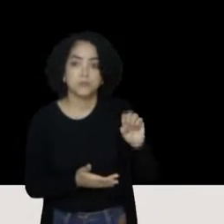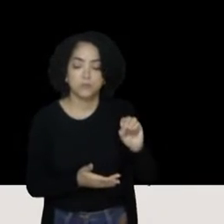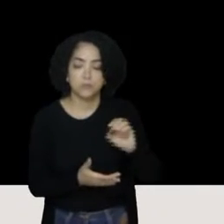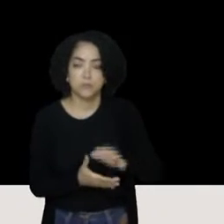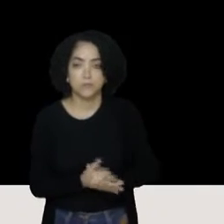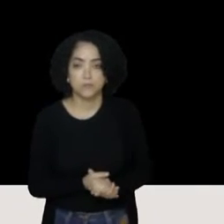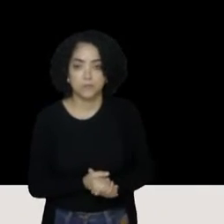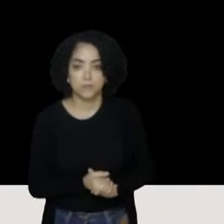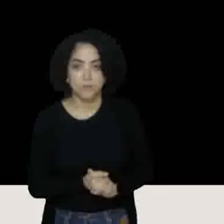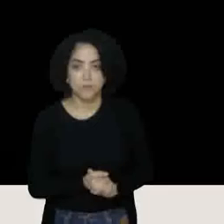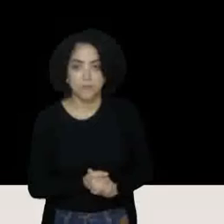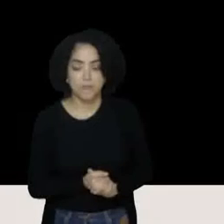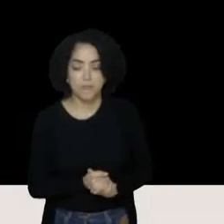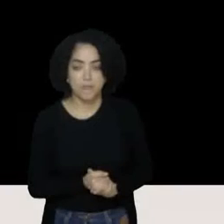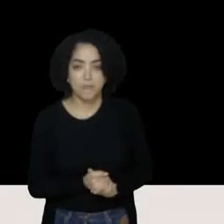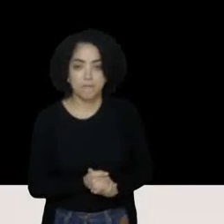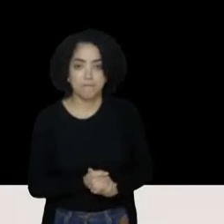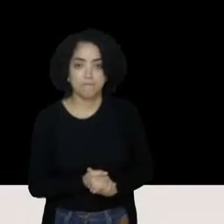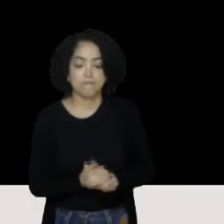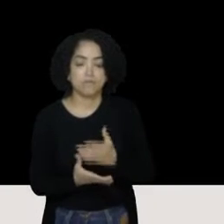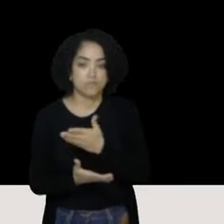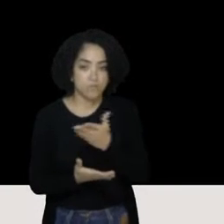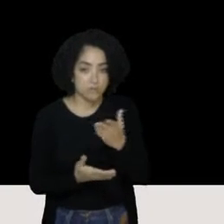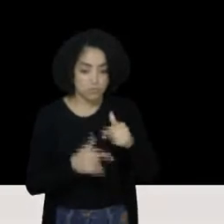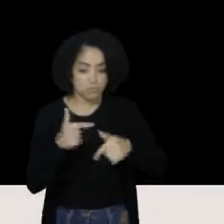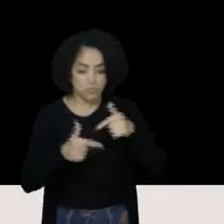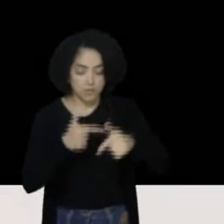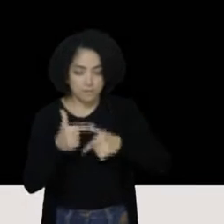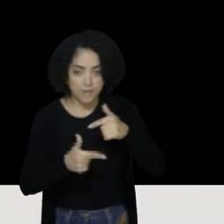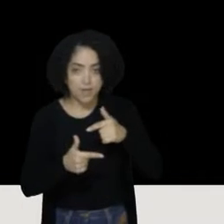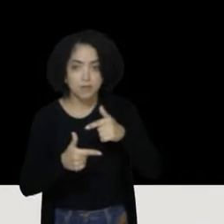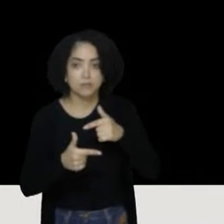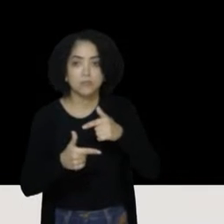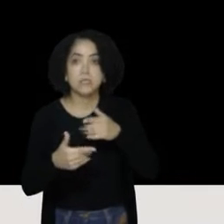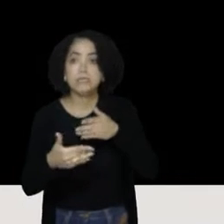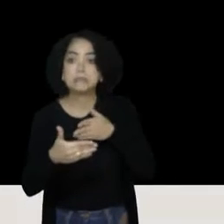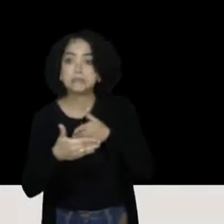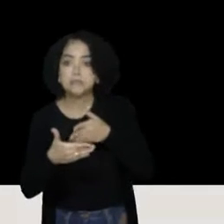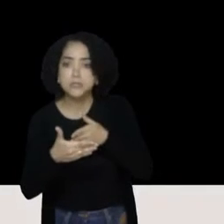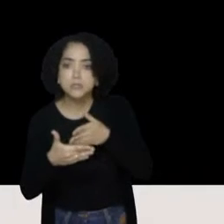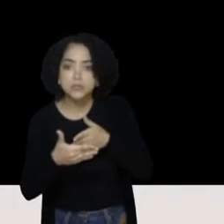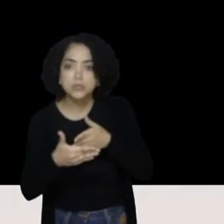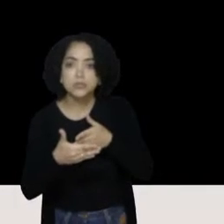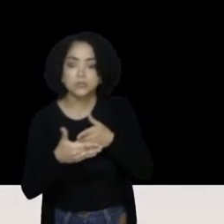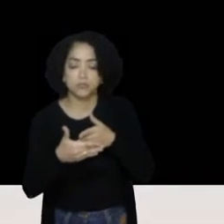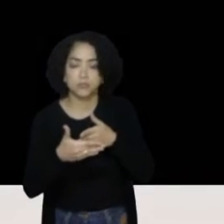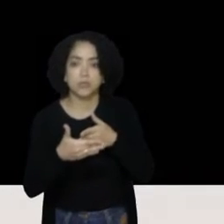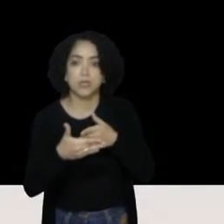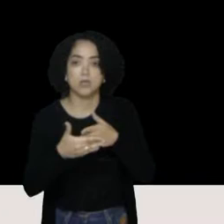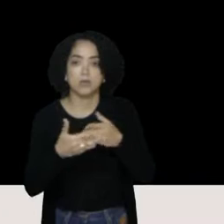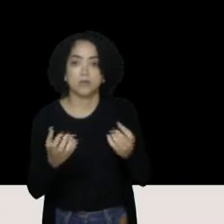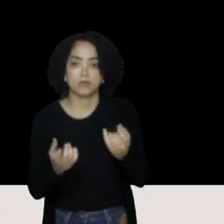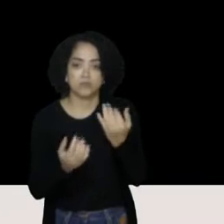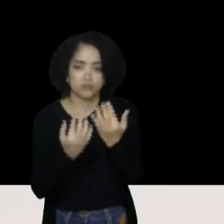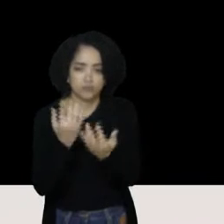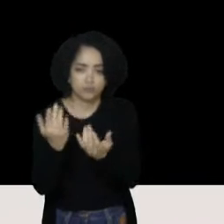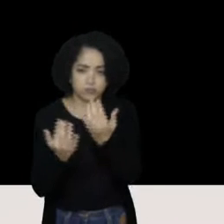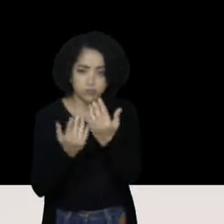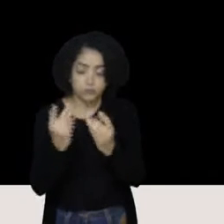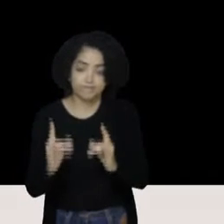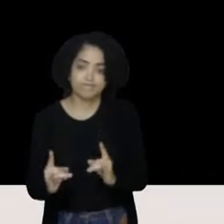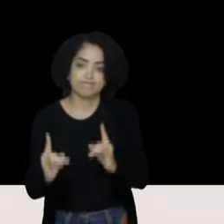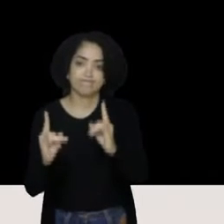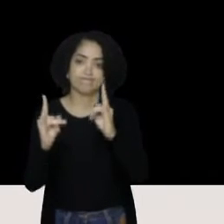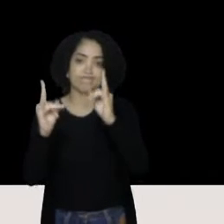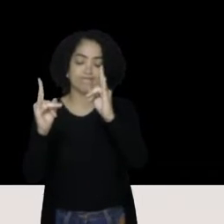de Melo, por terem impedido o agravamento de incêndio registrado em edifício no